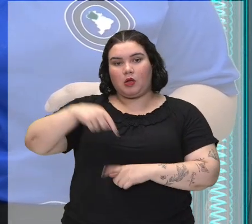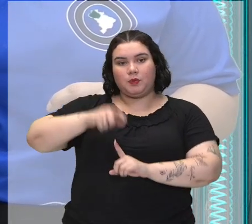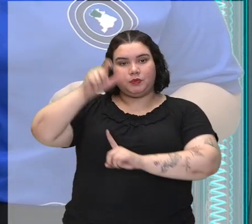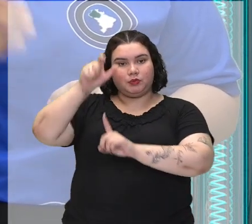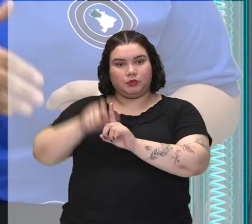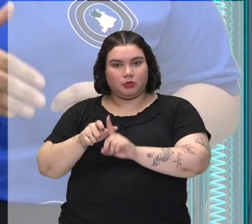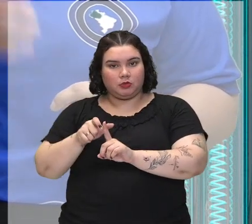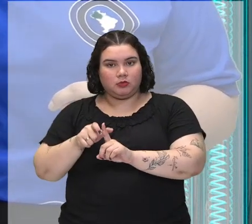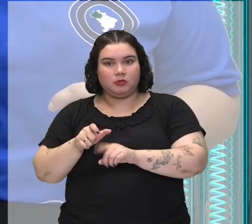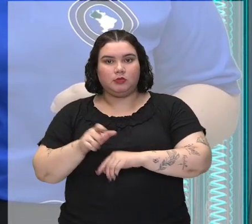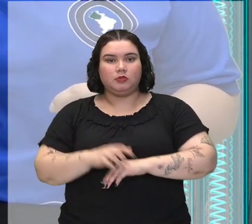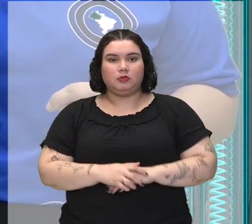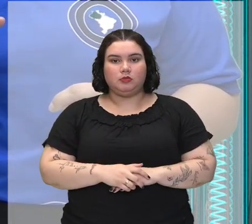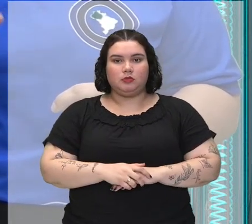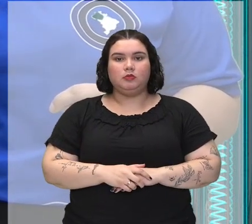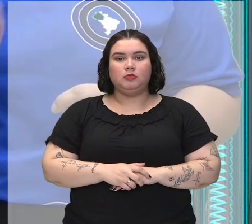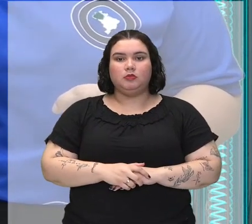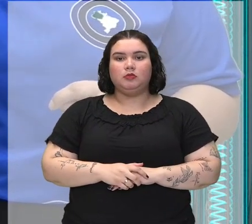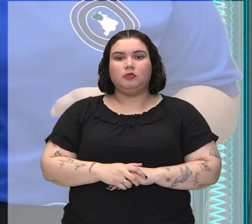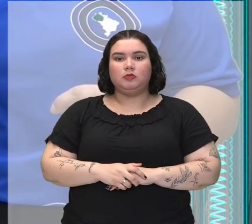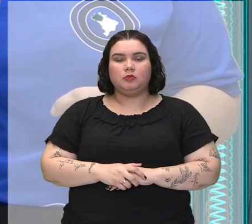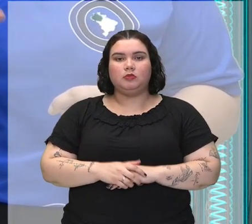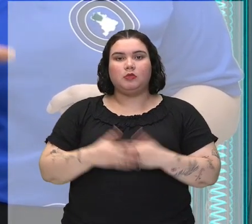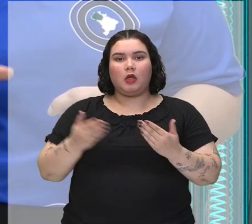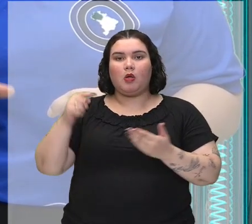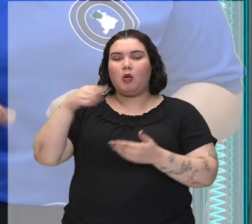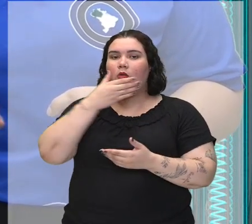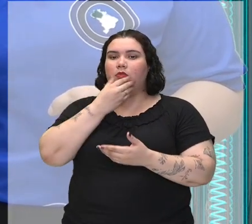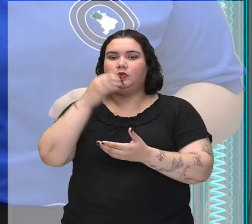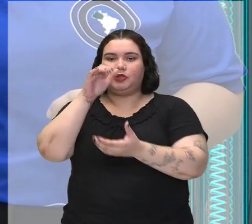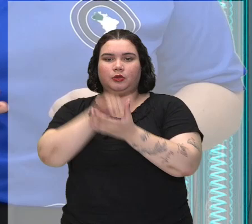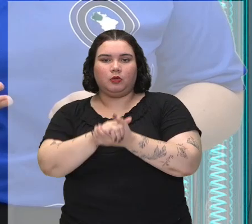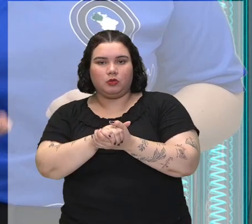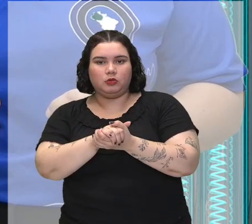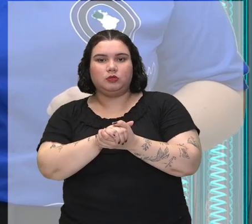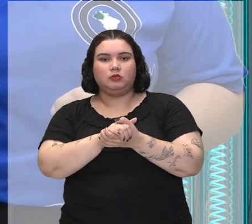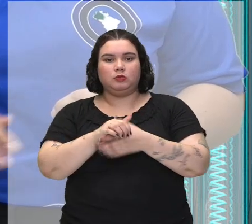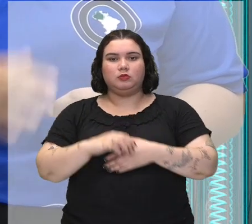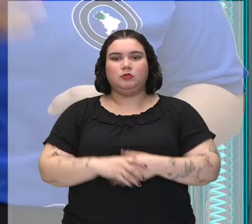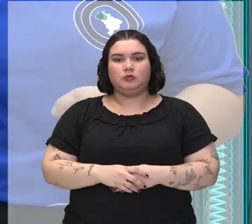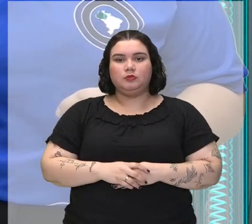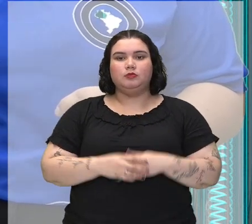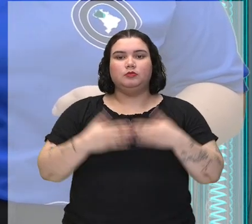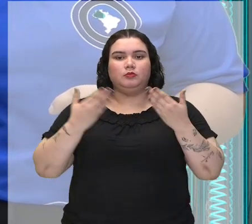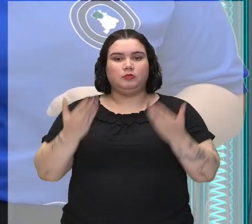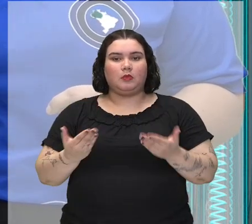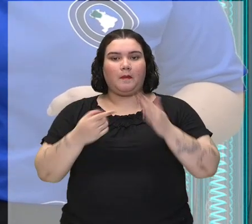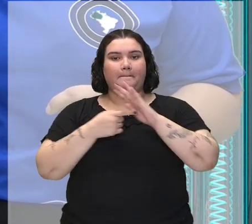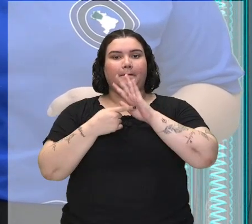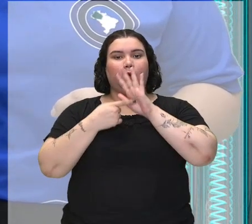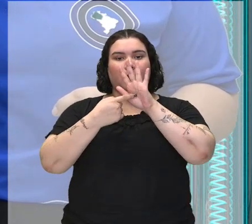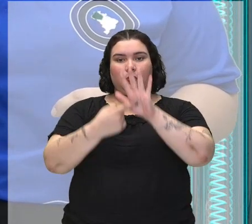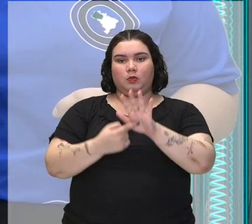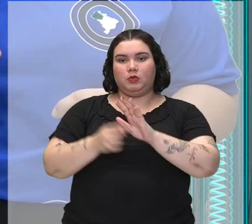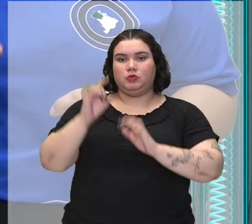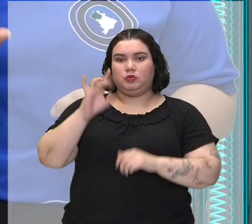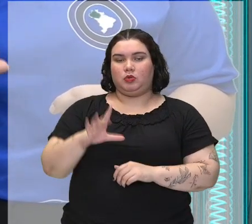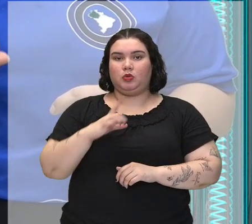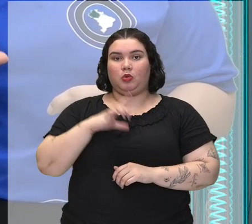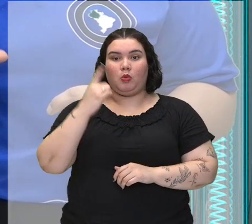sujeito da oração, que no caso é o marido. Com isso, por apresentar apenas